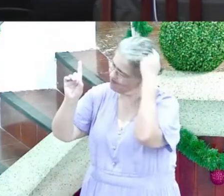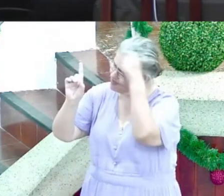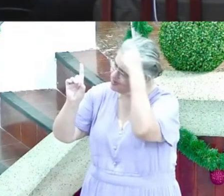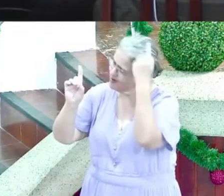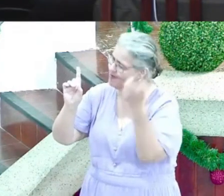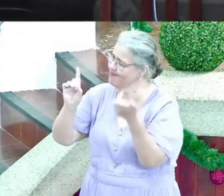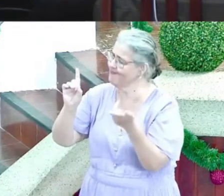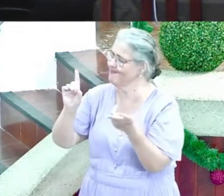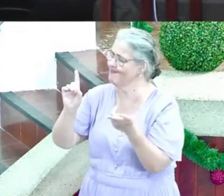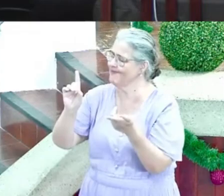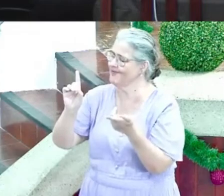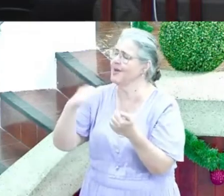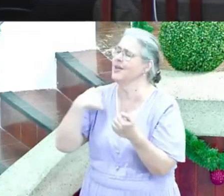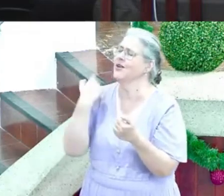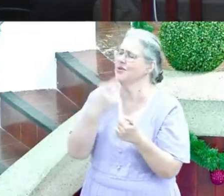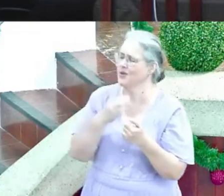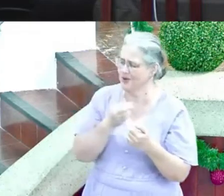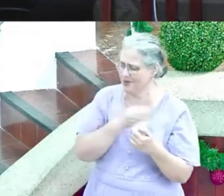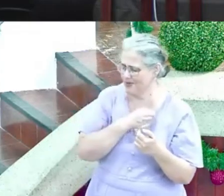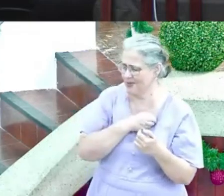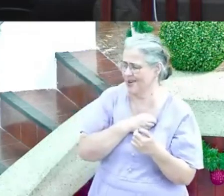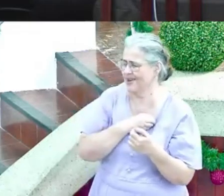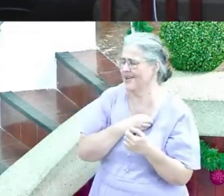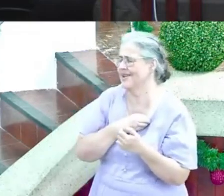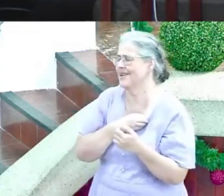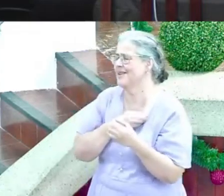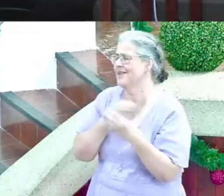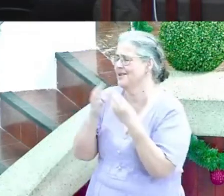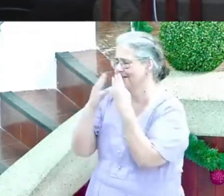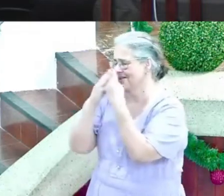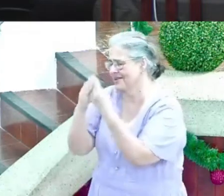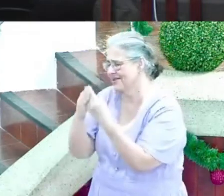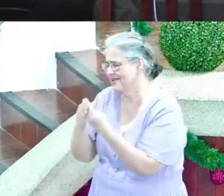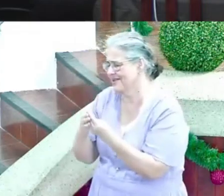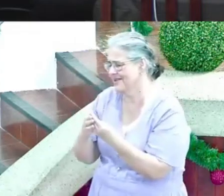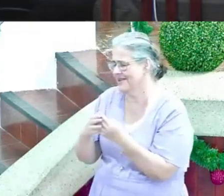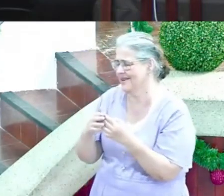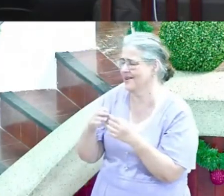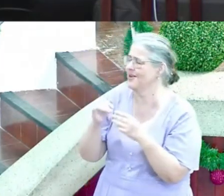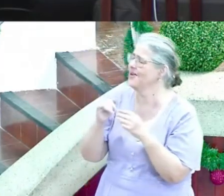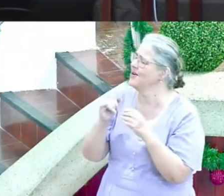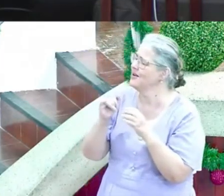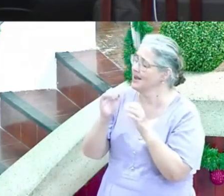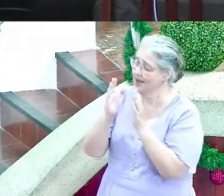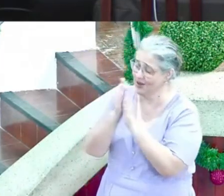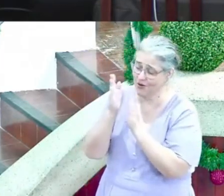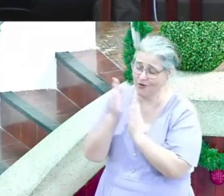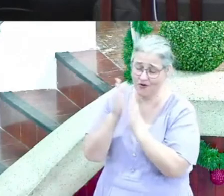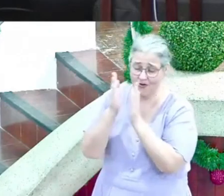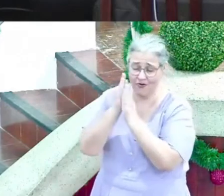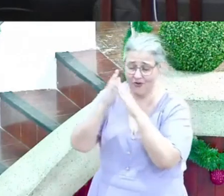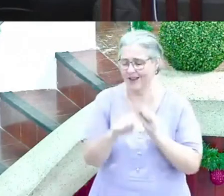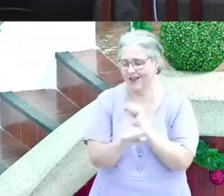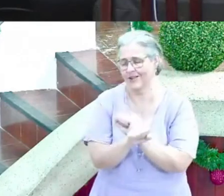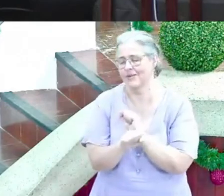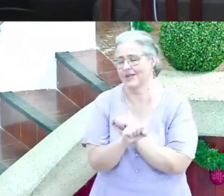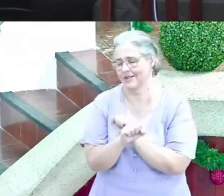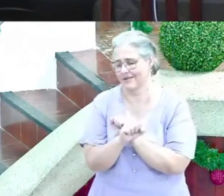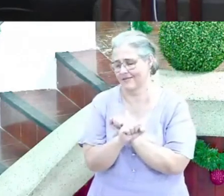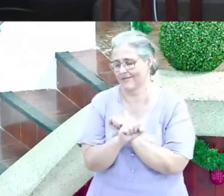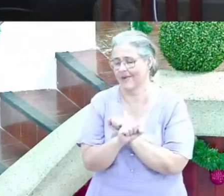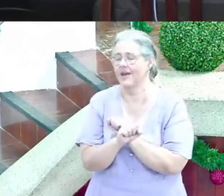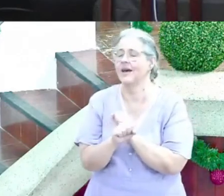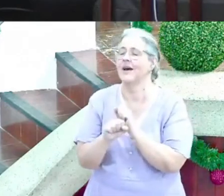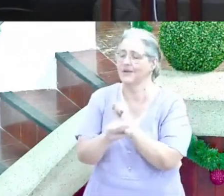os nossos pecados, entoamos cânticos e hinos de louvor ao Senhor, mas te pedimos,